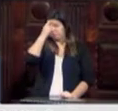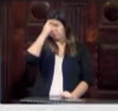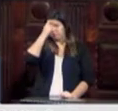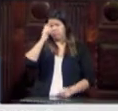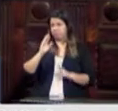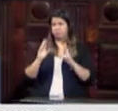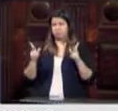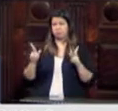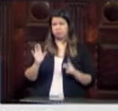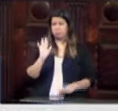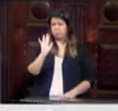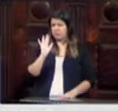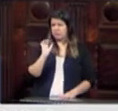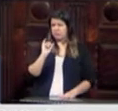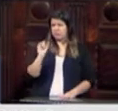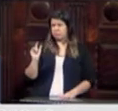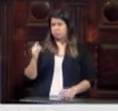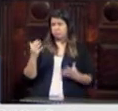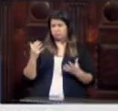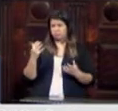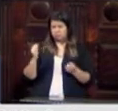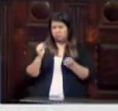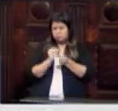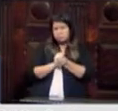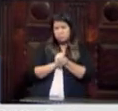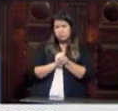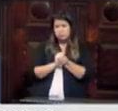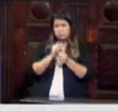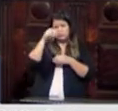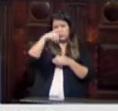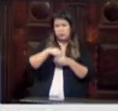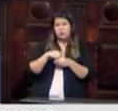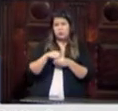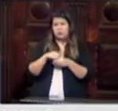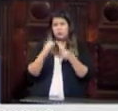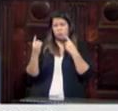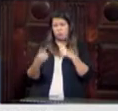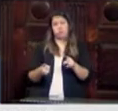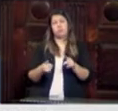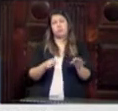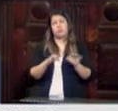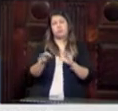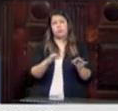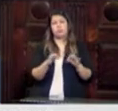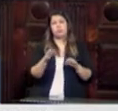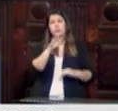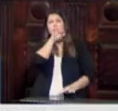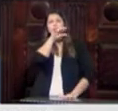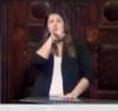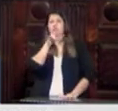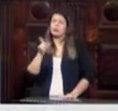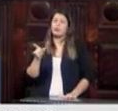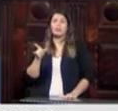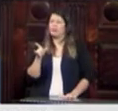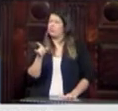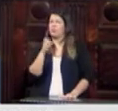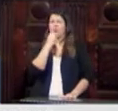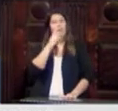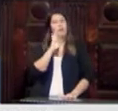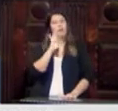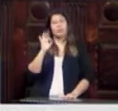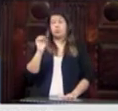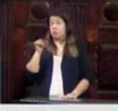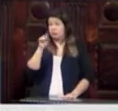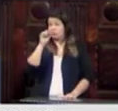junto com a gente para derrotar um projeto ruim, ótimo que vote. Ele tem o direito de pensar como ele